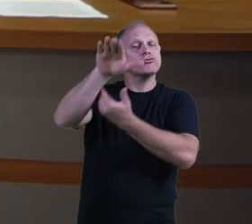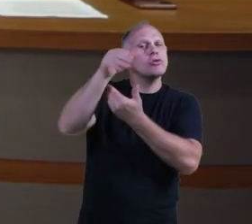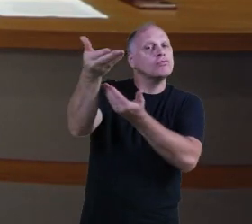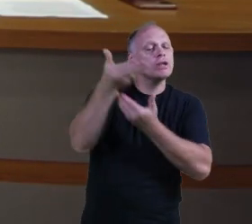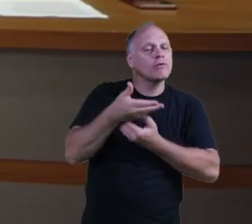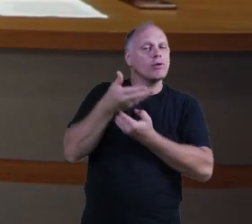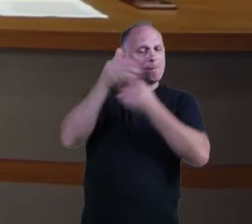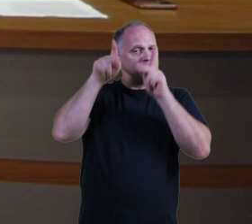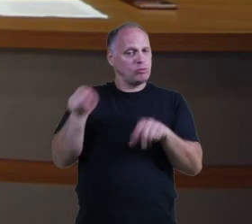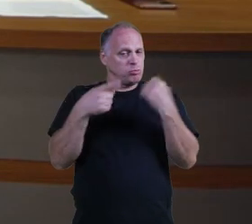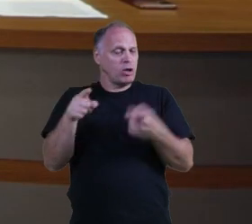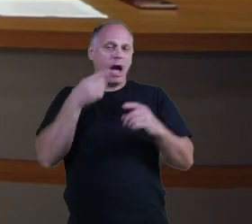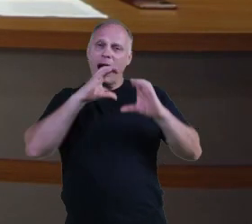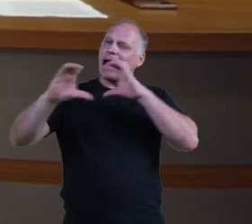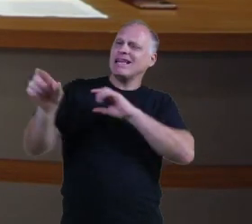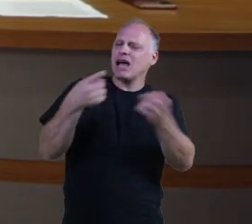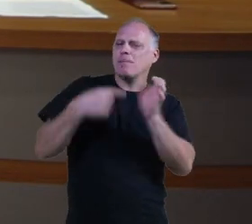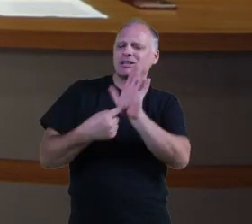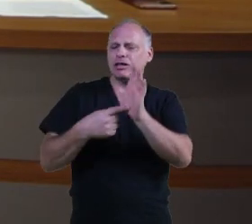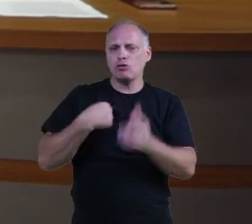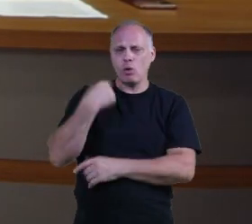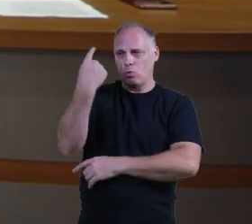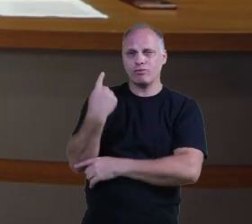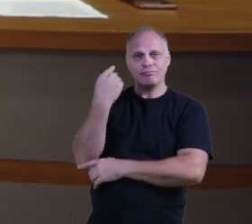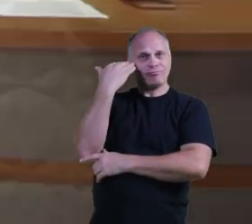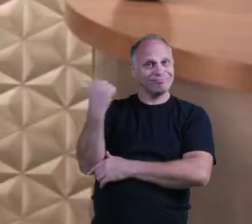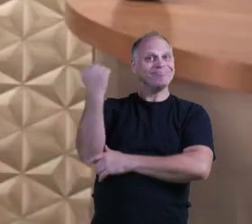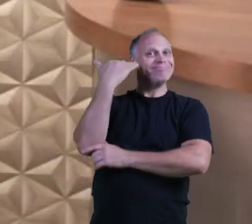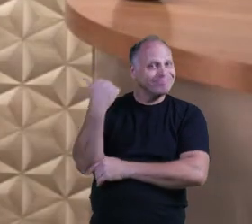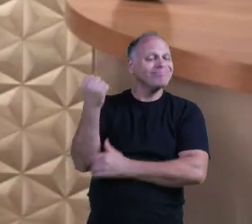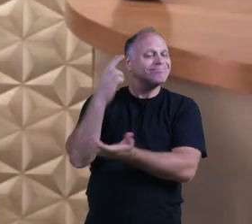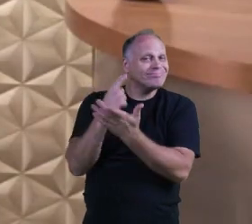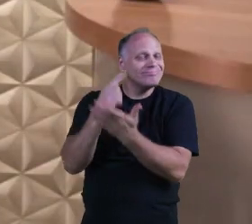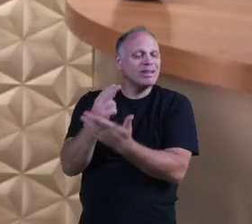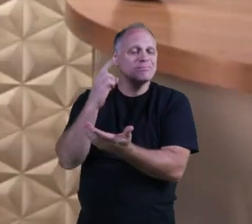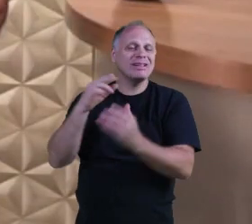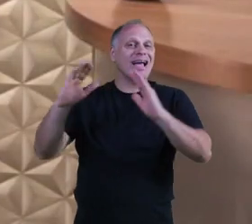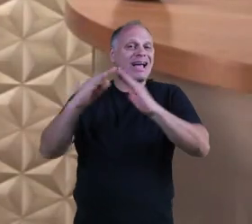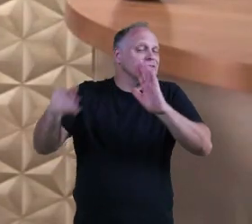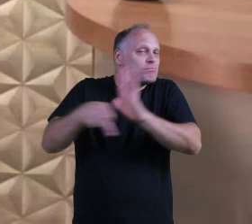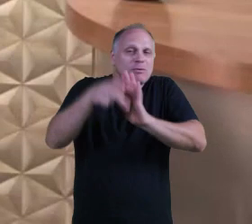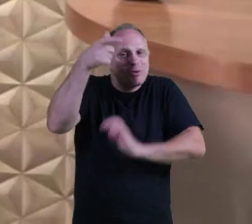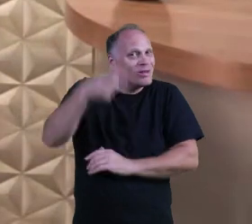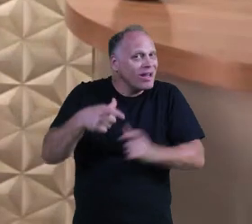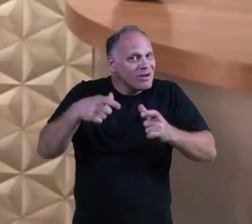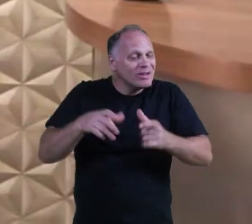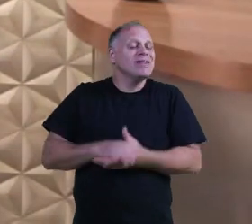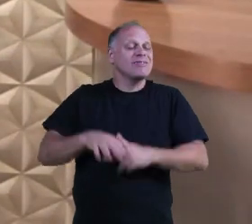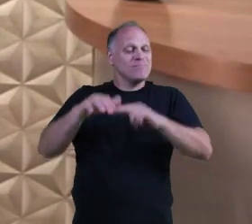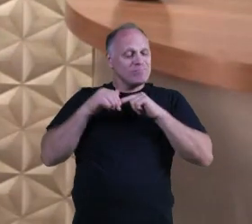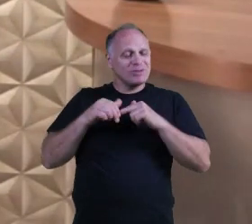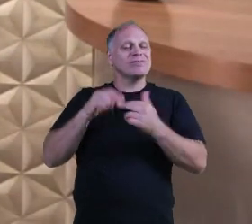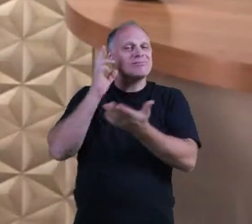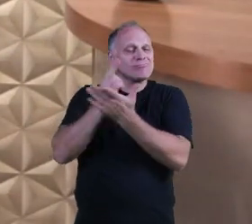muitos cantores de fora se apresentar em Porto Alegre, no estado, e eles convocavam os músicos, né, para